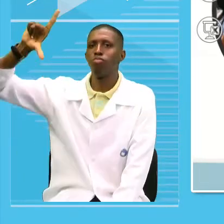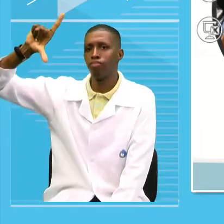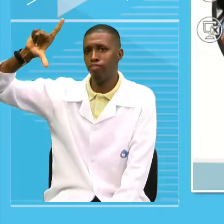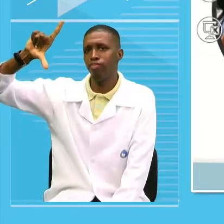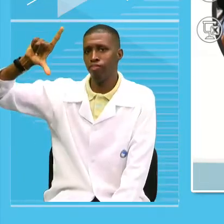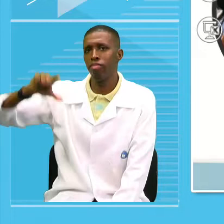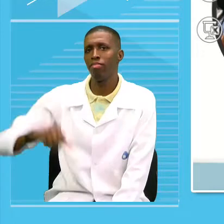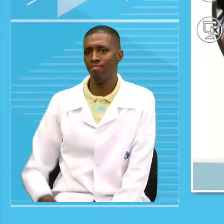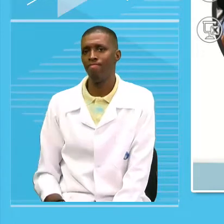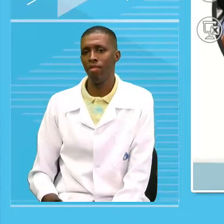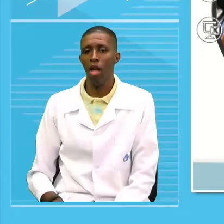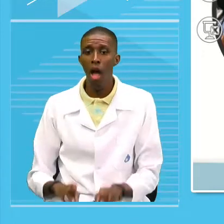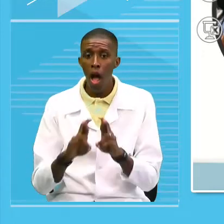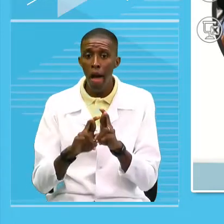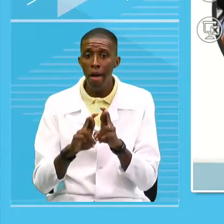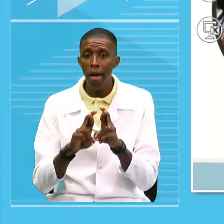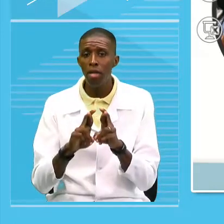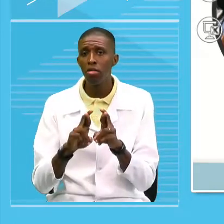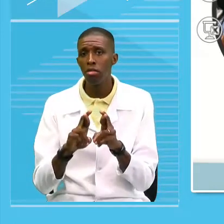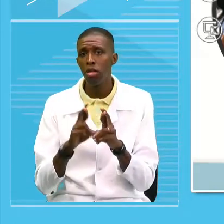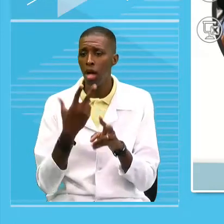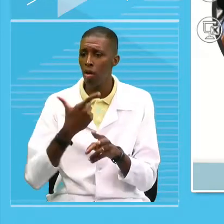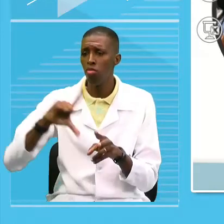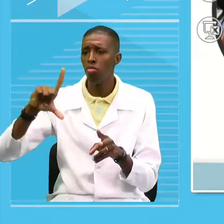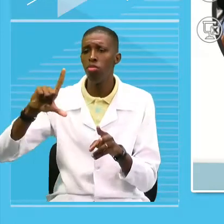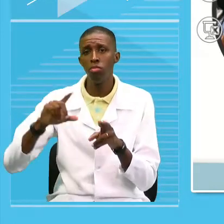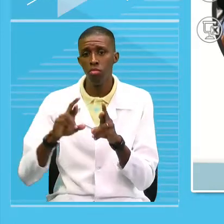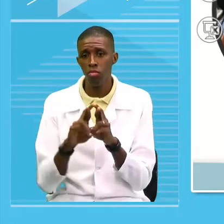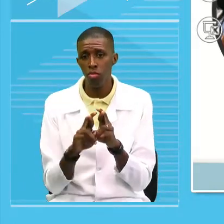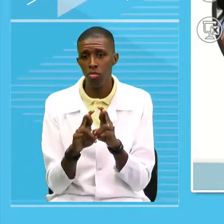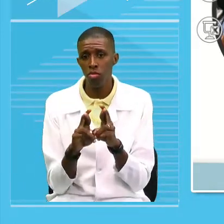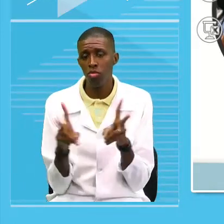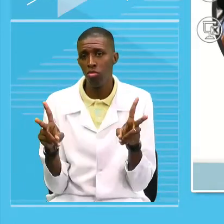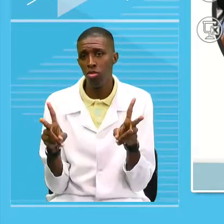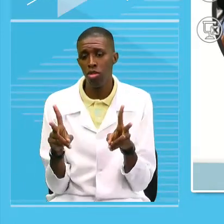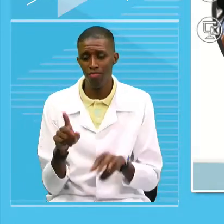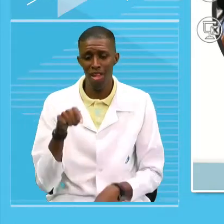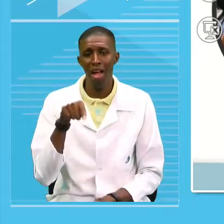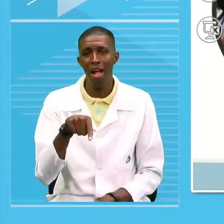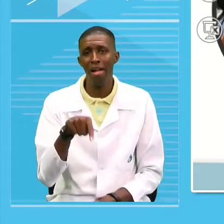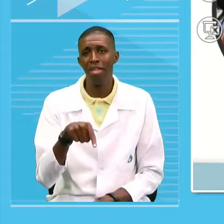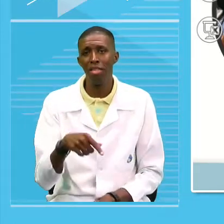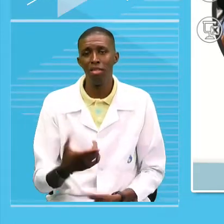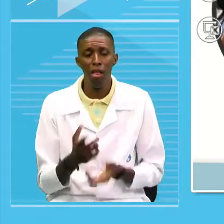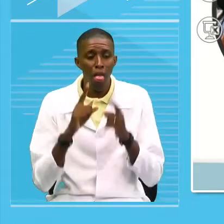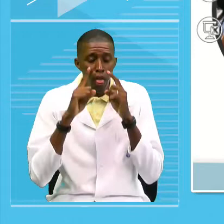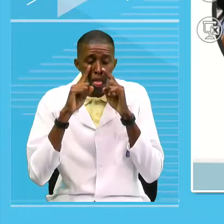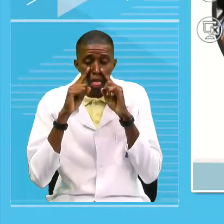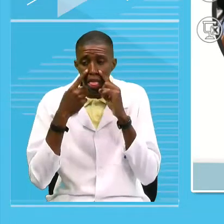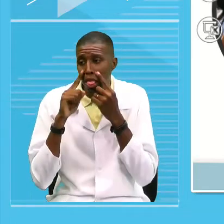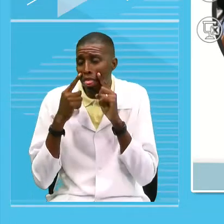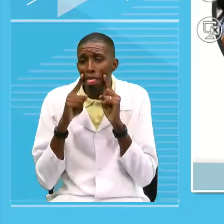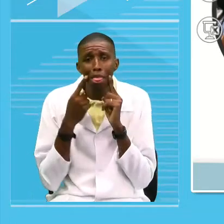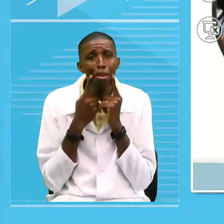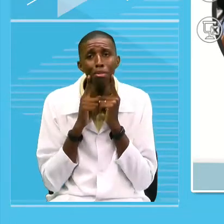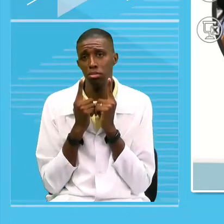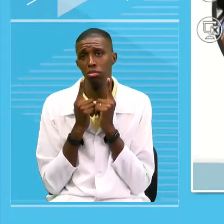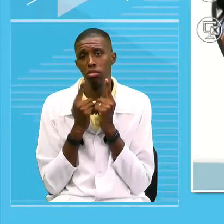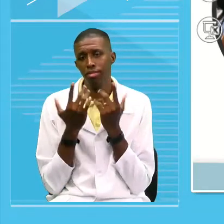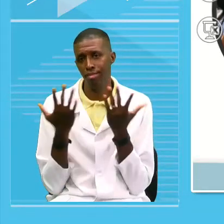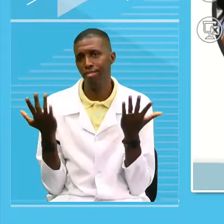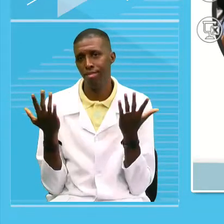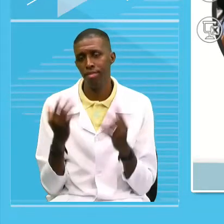galera eu não tô bem aqui não tá ruim para mim então ela vai lá e chora hoje não dá né gente hoje